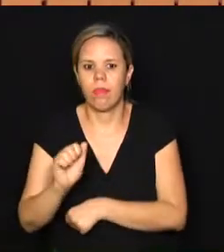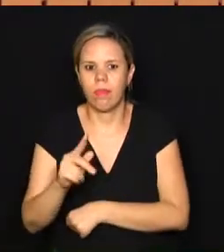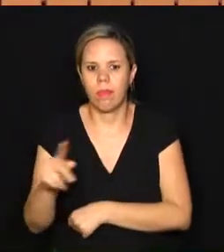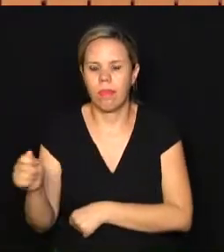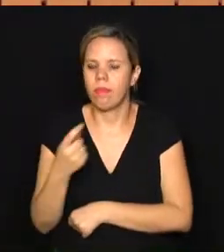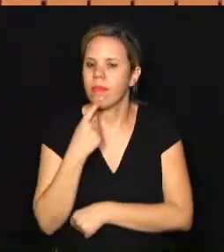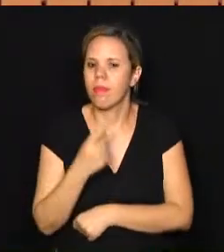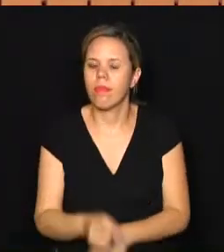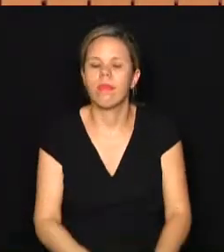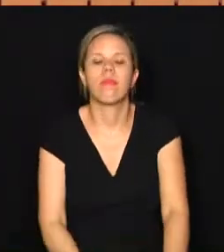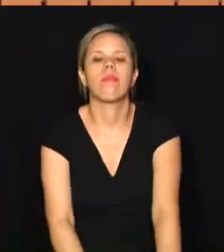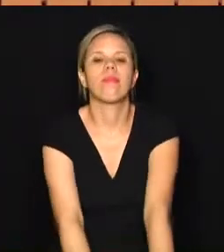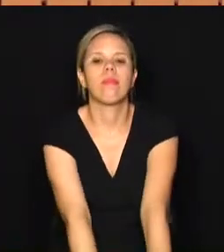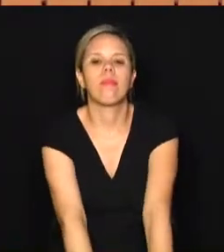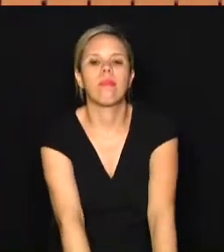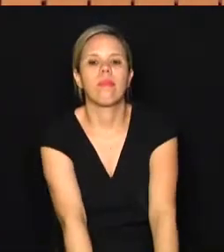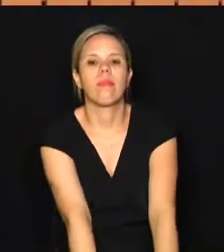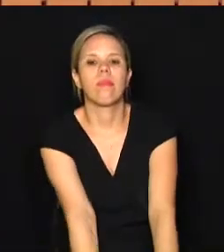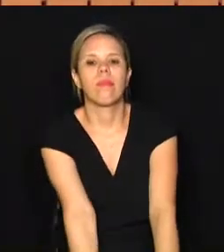Campinas.